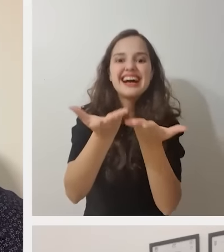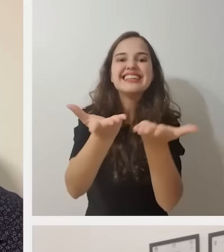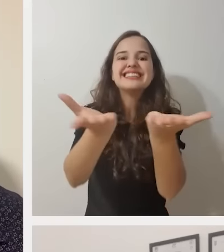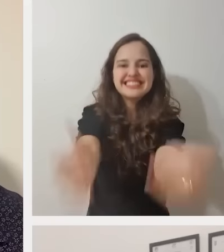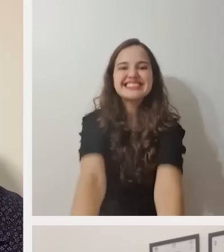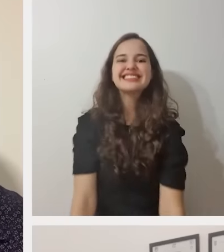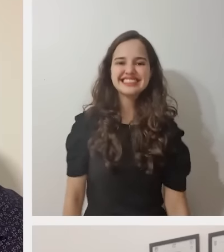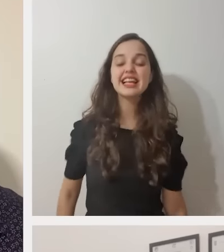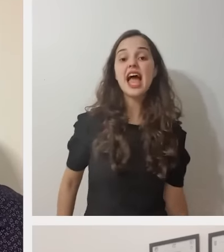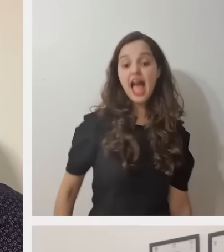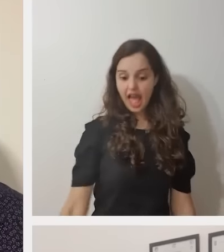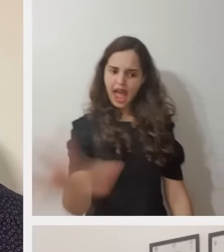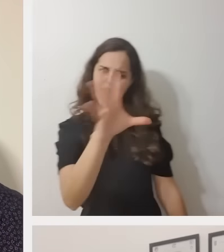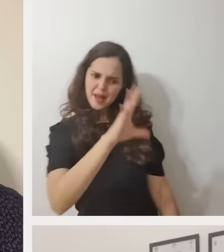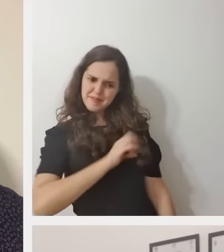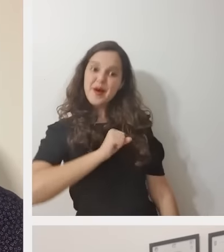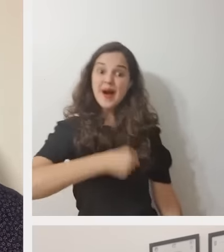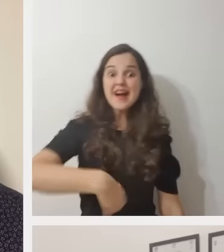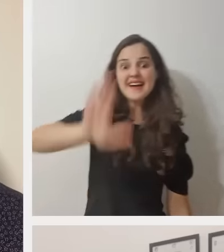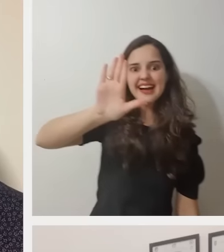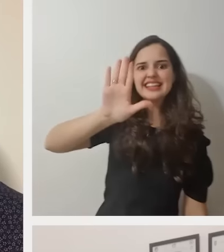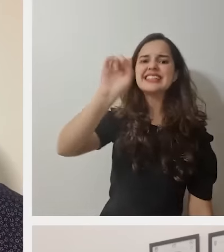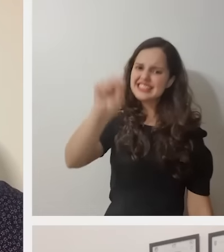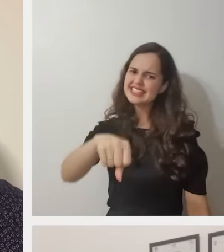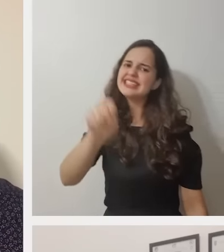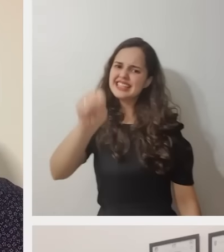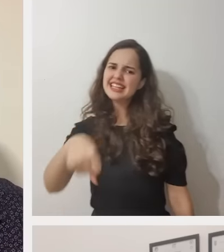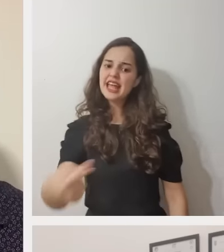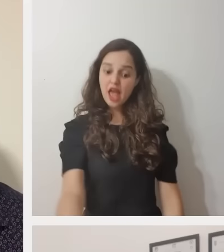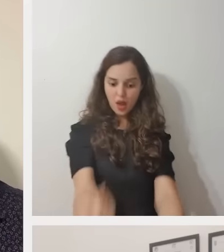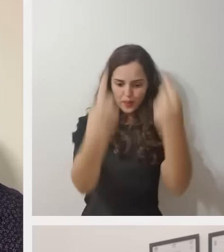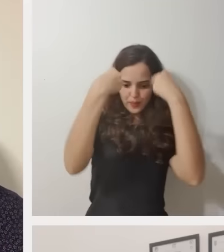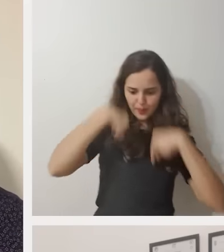mim, haja mais amor, começar em